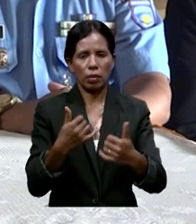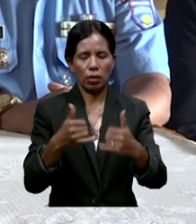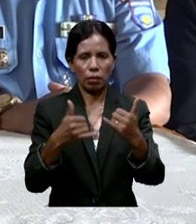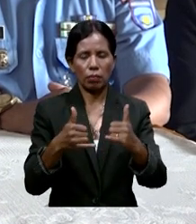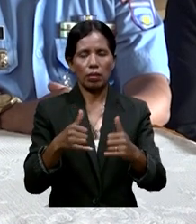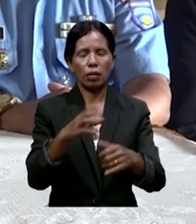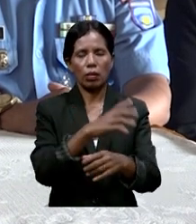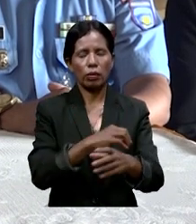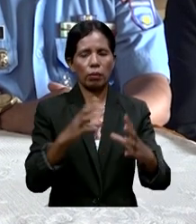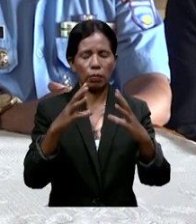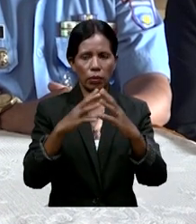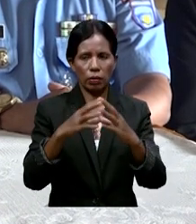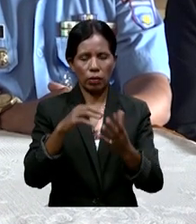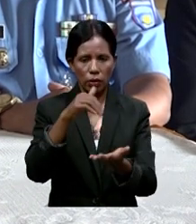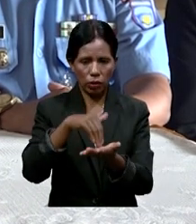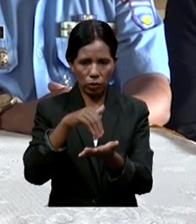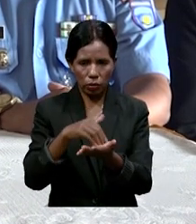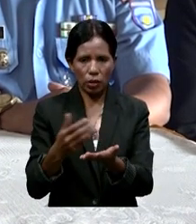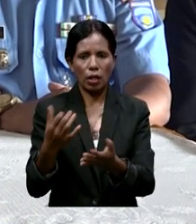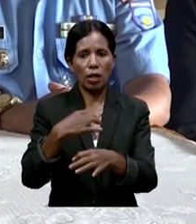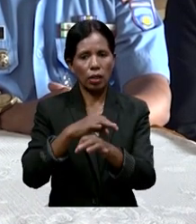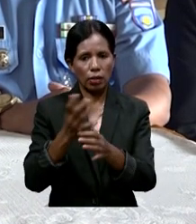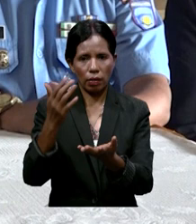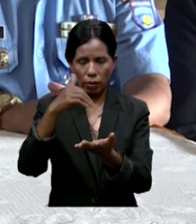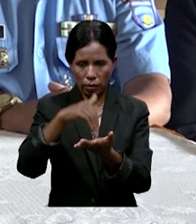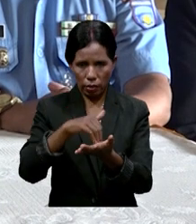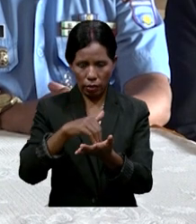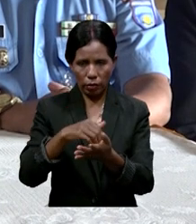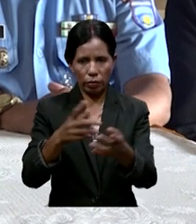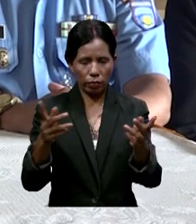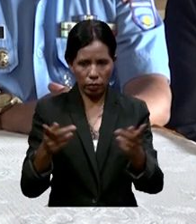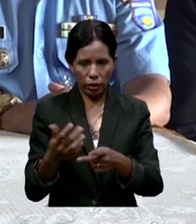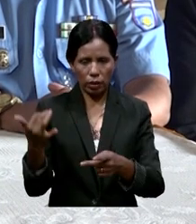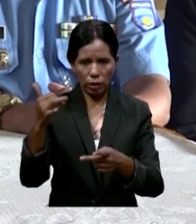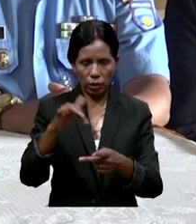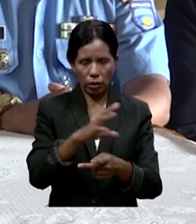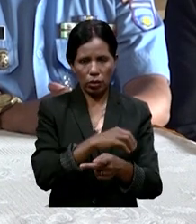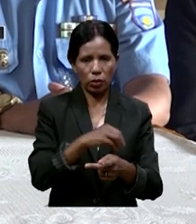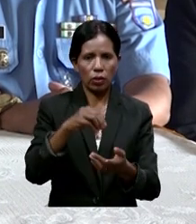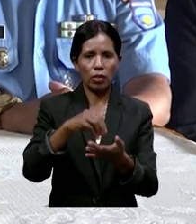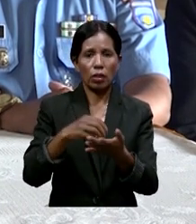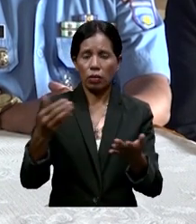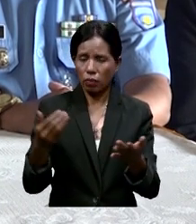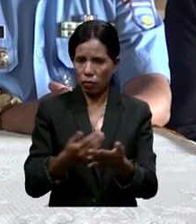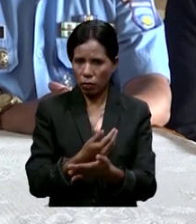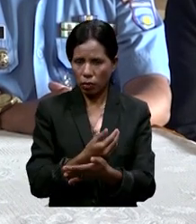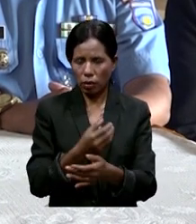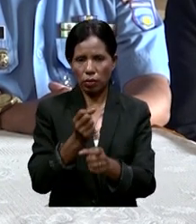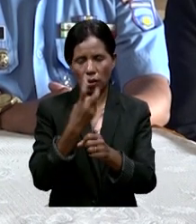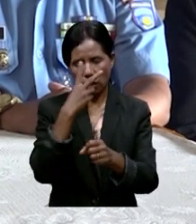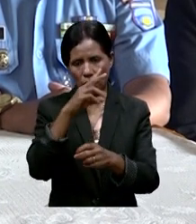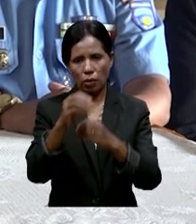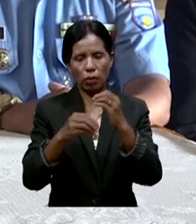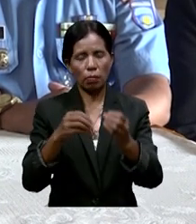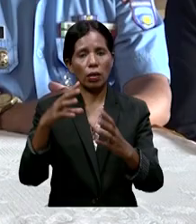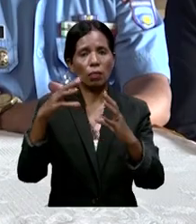Hode estuda no hadia filafali condições no meios fom atunune bele halau atividade jogos bola gulin.